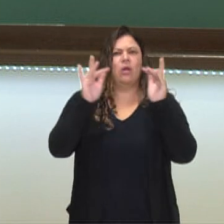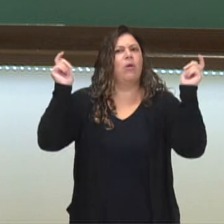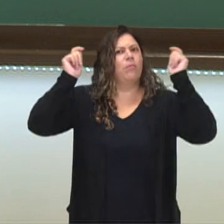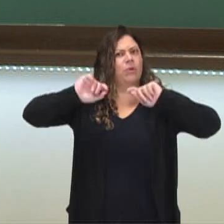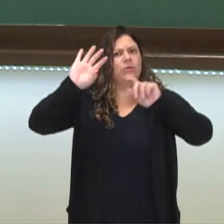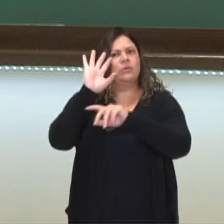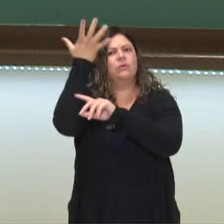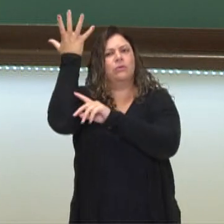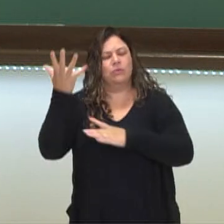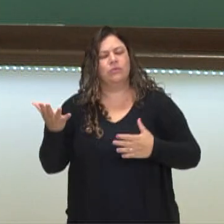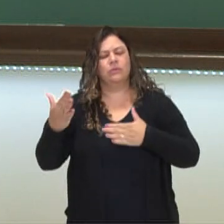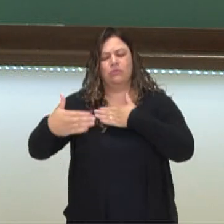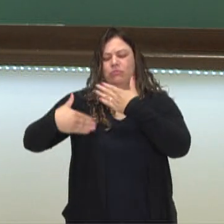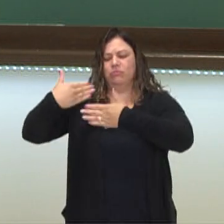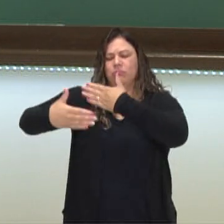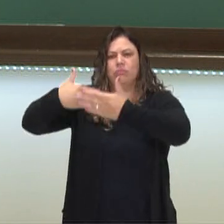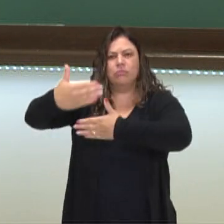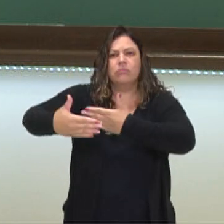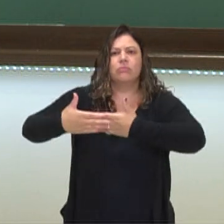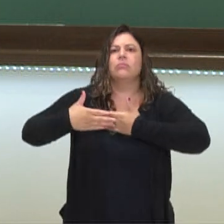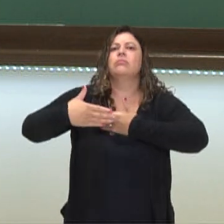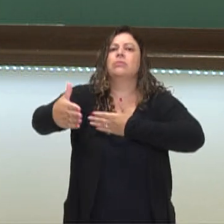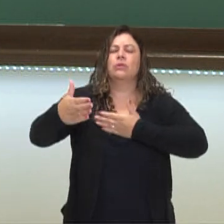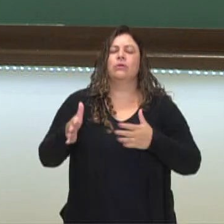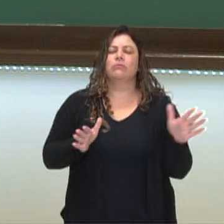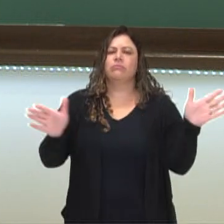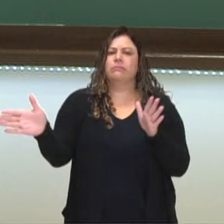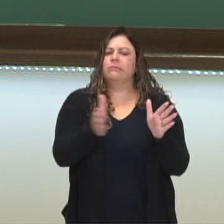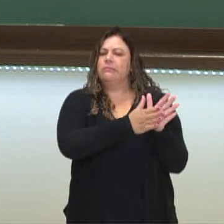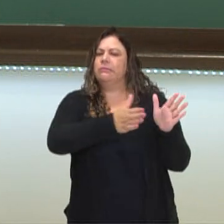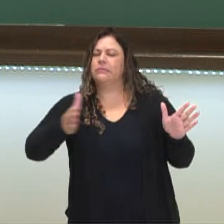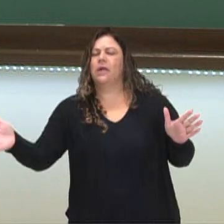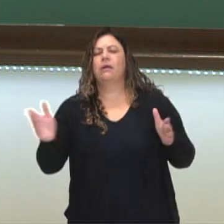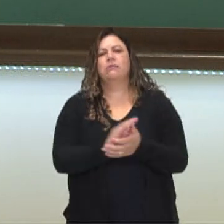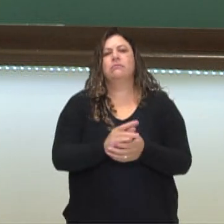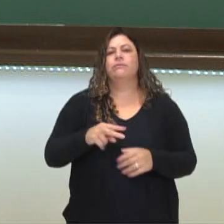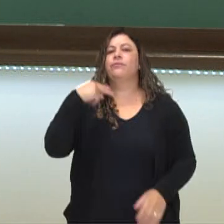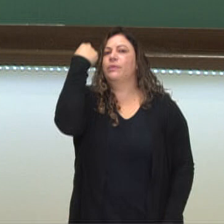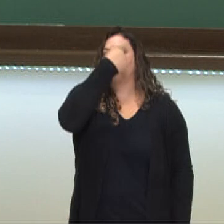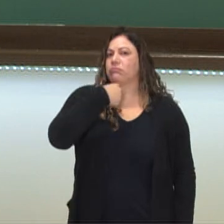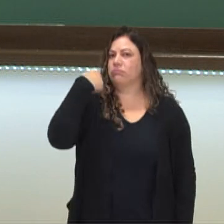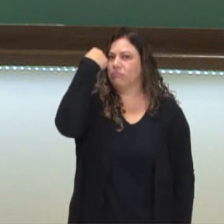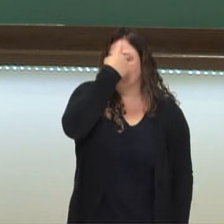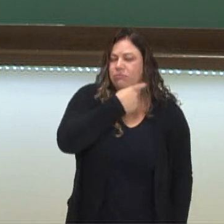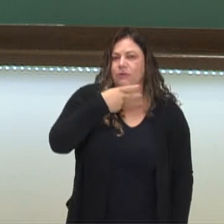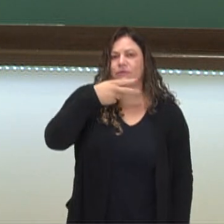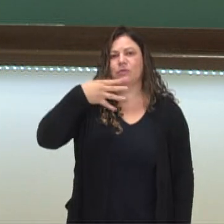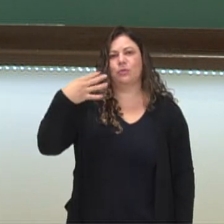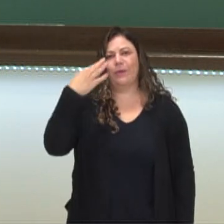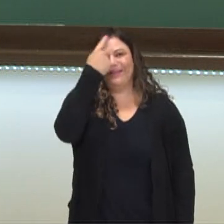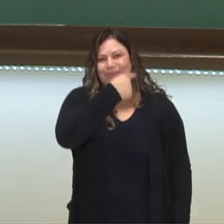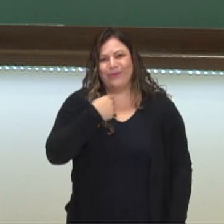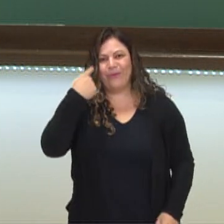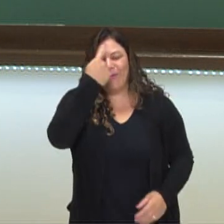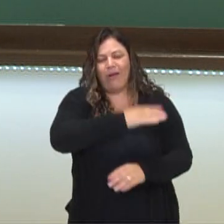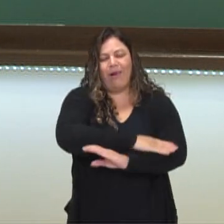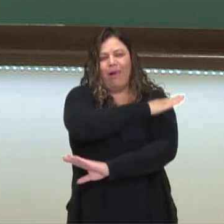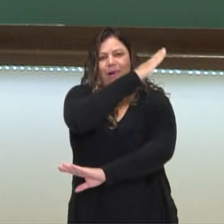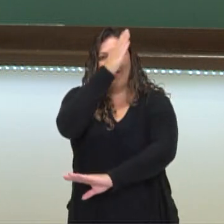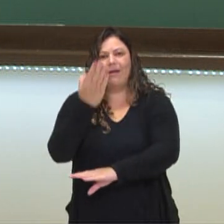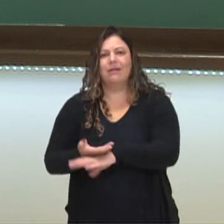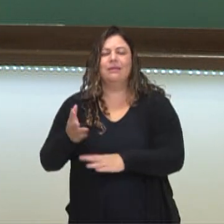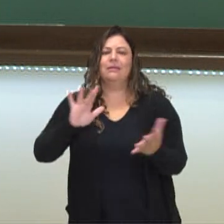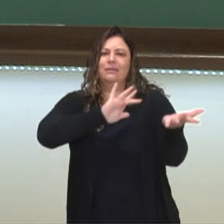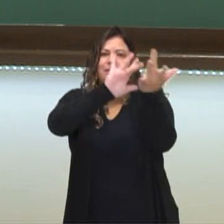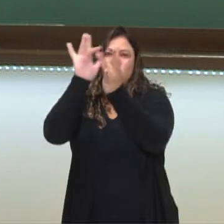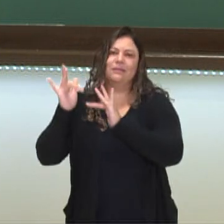ocorrer durante todo o período do dia, durante as 24 horas do dia, em função da possibilidade da interconexão